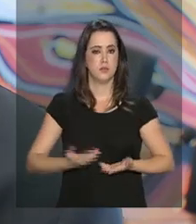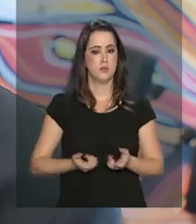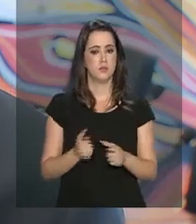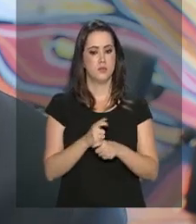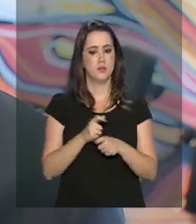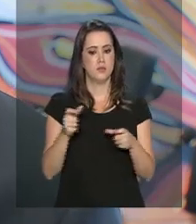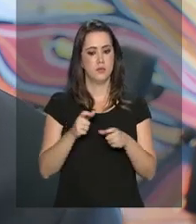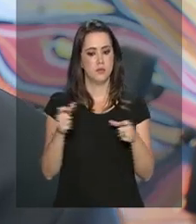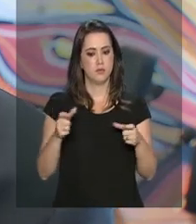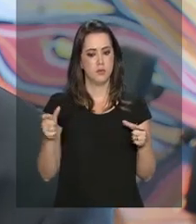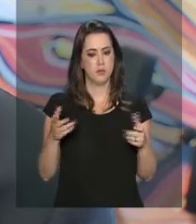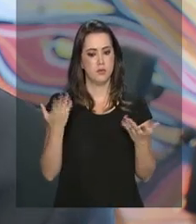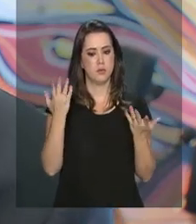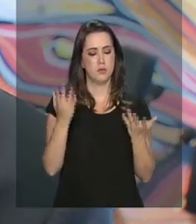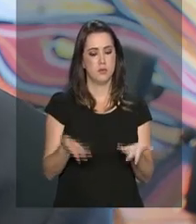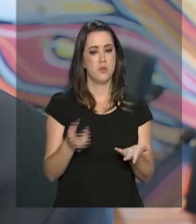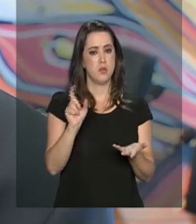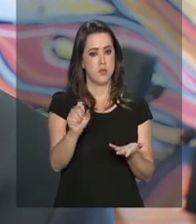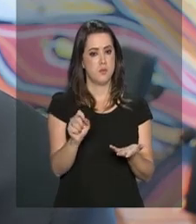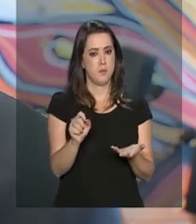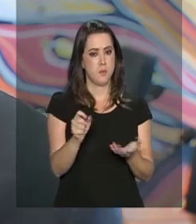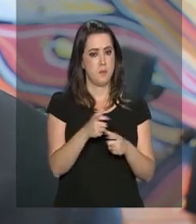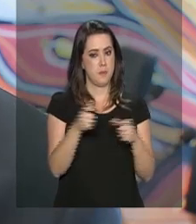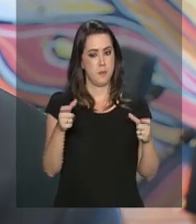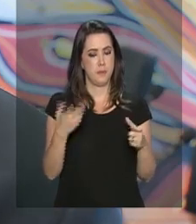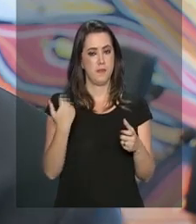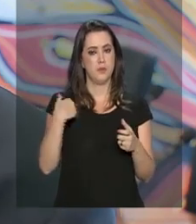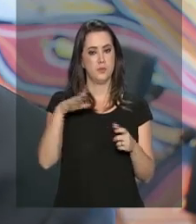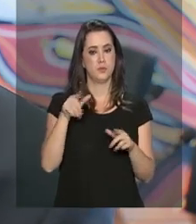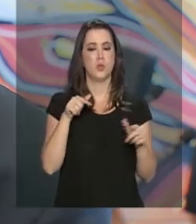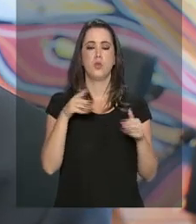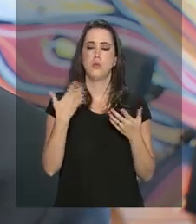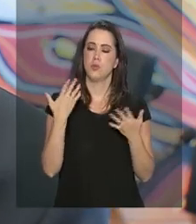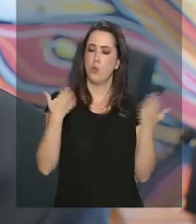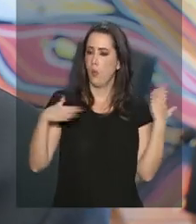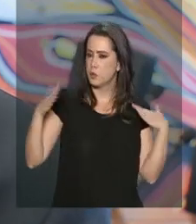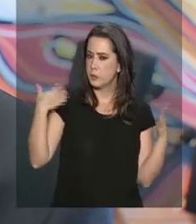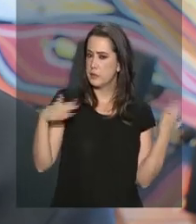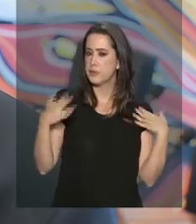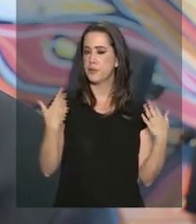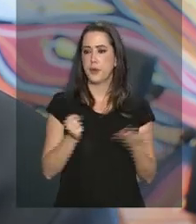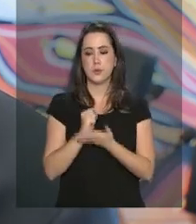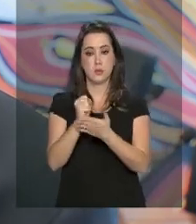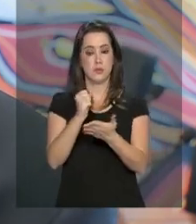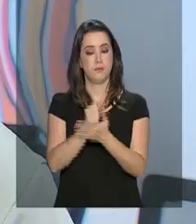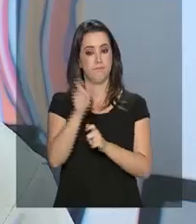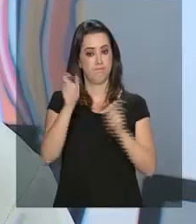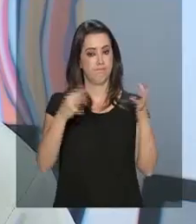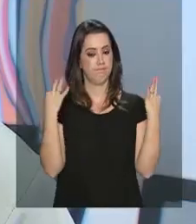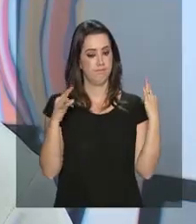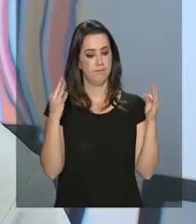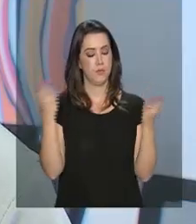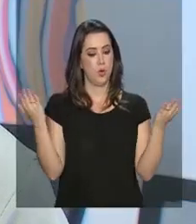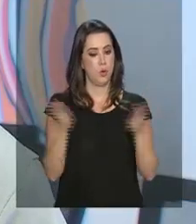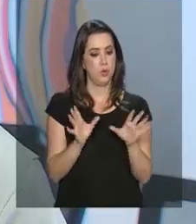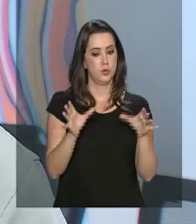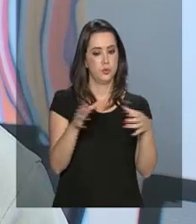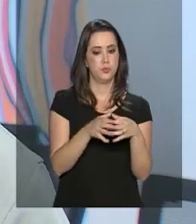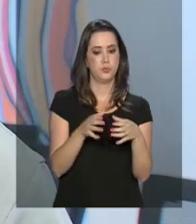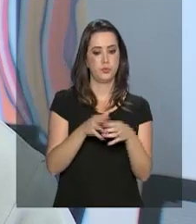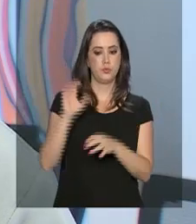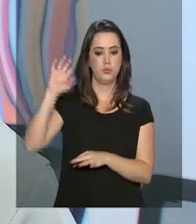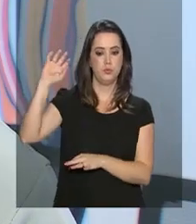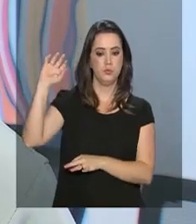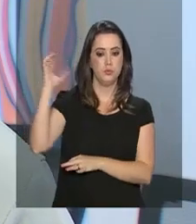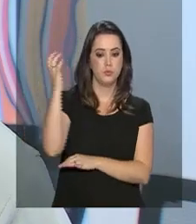tanabi a ampliação dos das atividades de lazer dos serviços oferecidos ao ao turista hoje a equipe do parque nacional